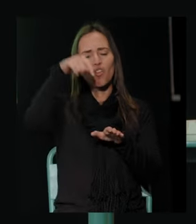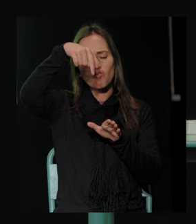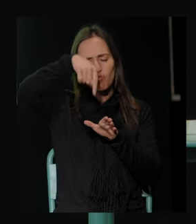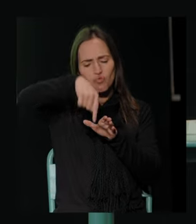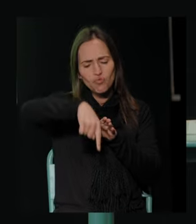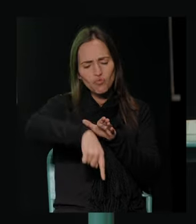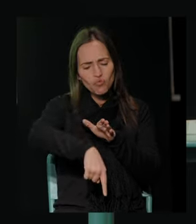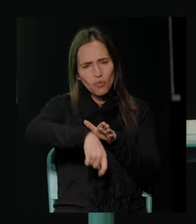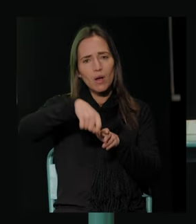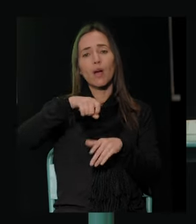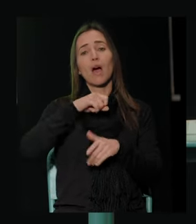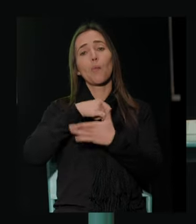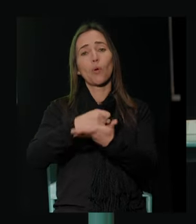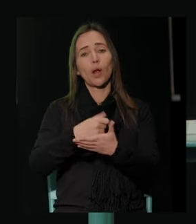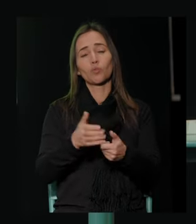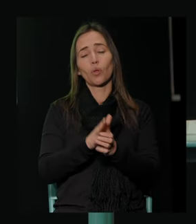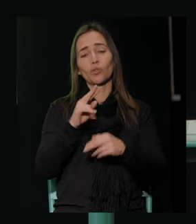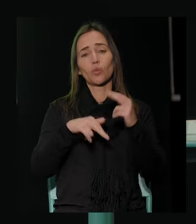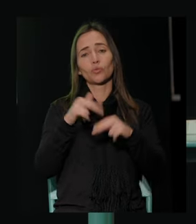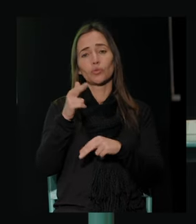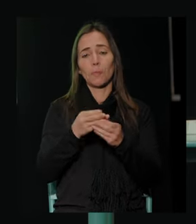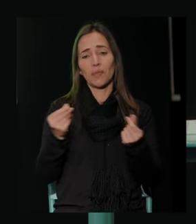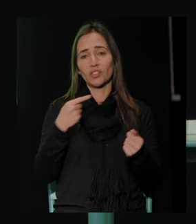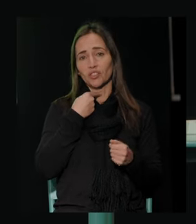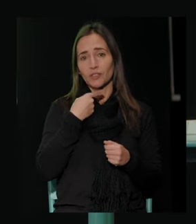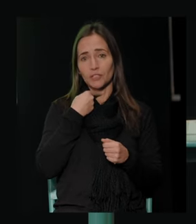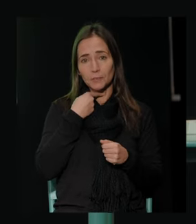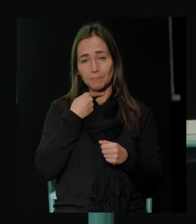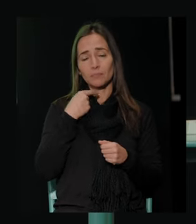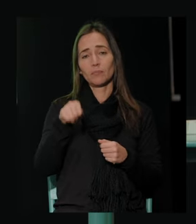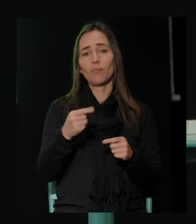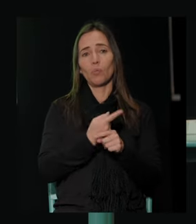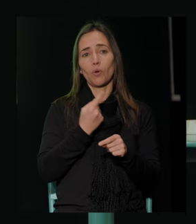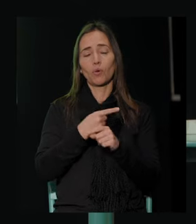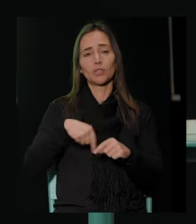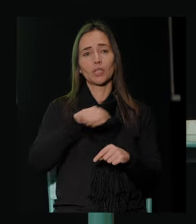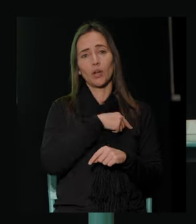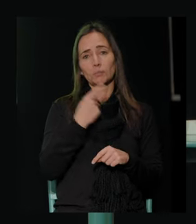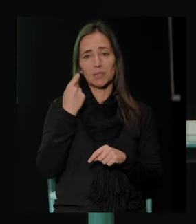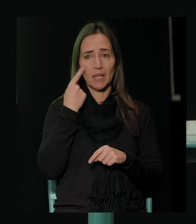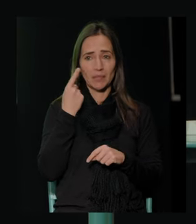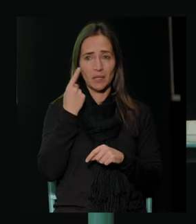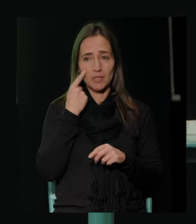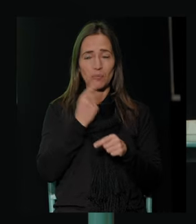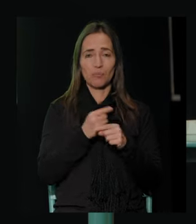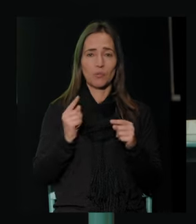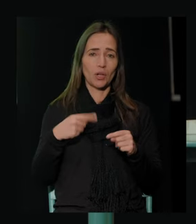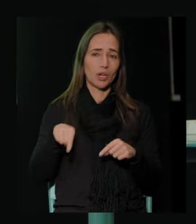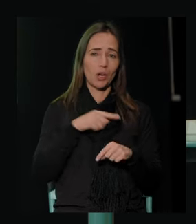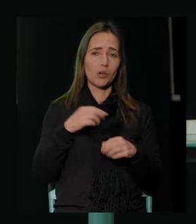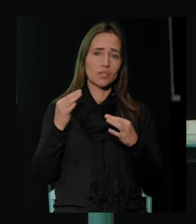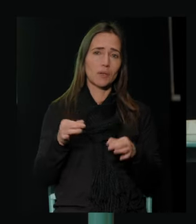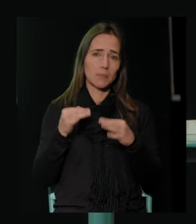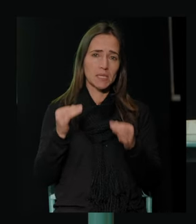poder apoiar todas essas construções de materiais digitais. Isso é algo que temos de ter em consideração, porque vamos ter sempre uma